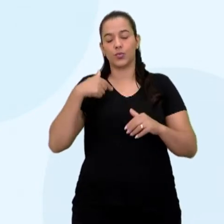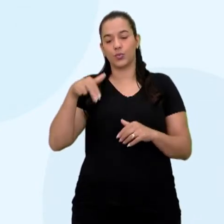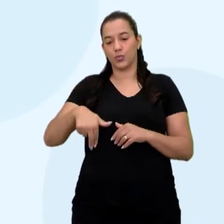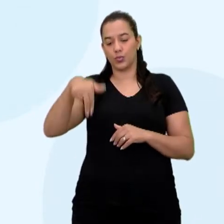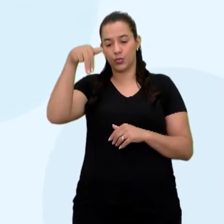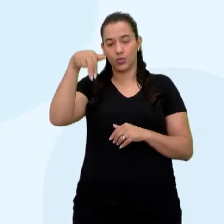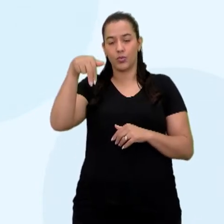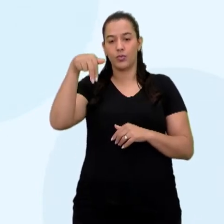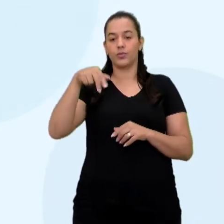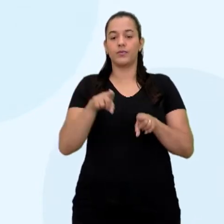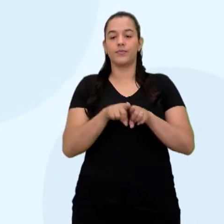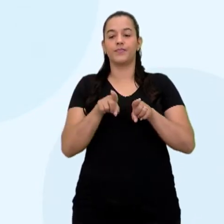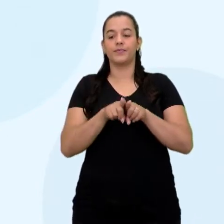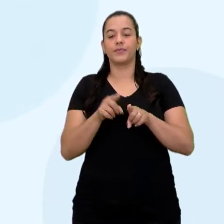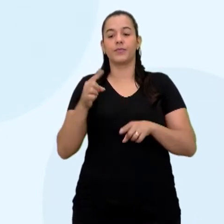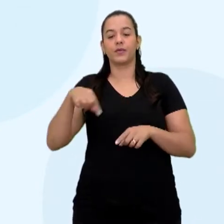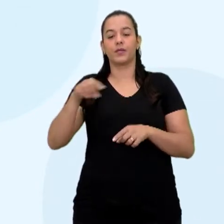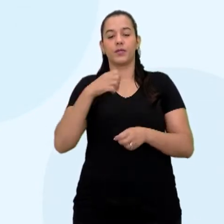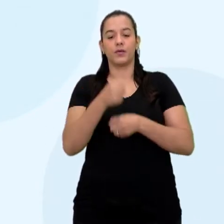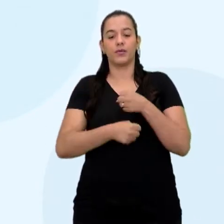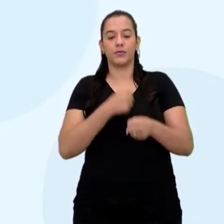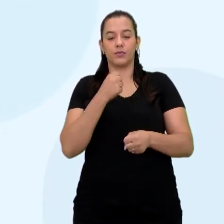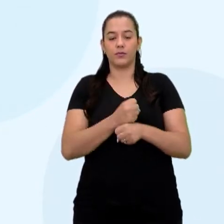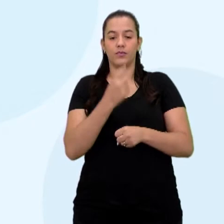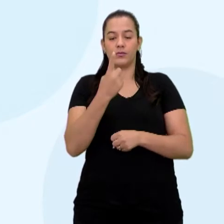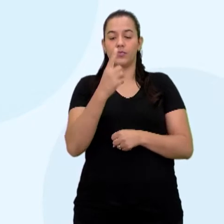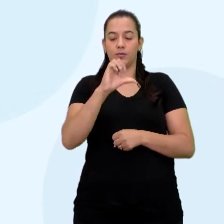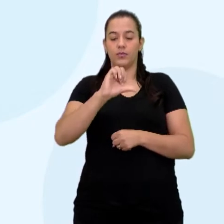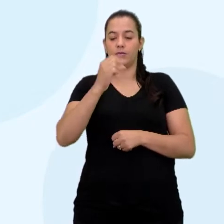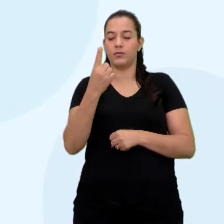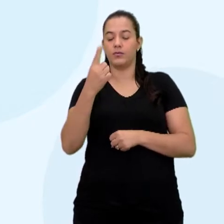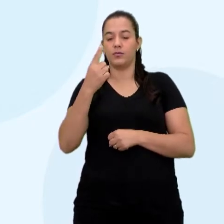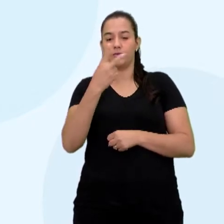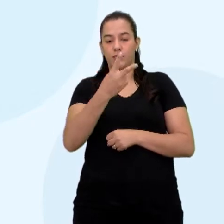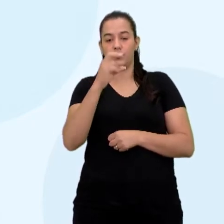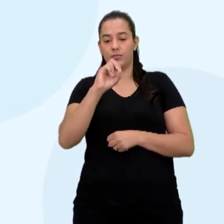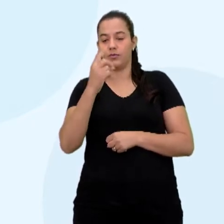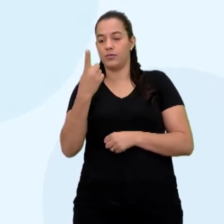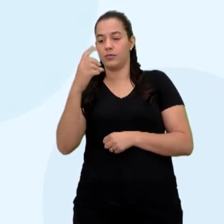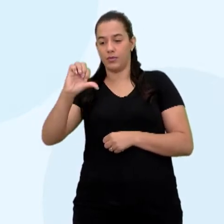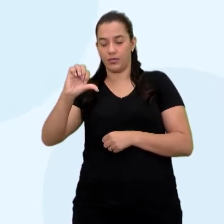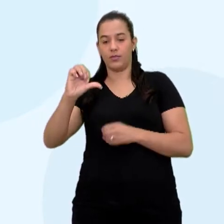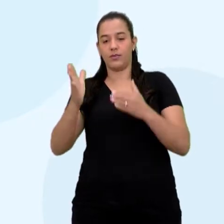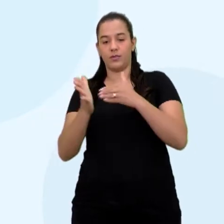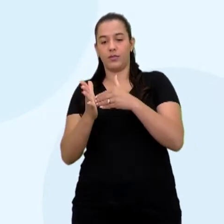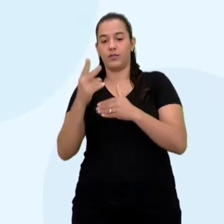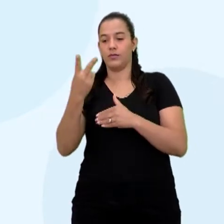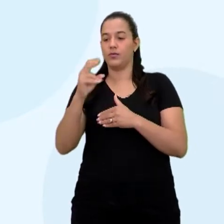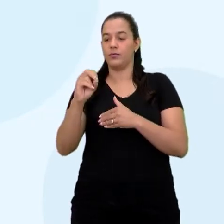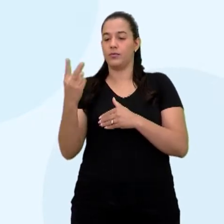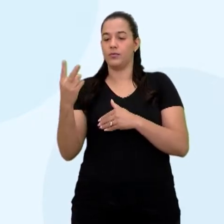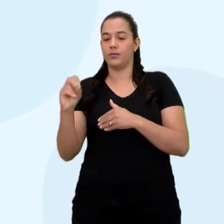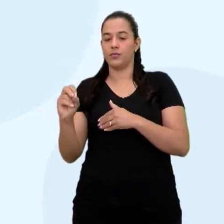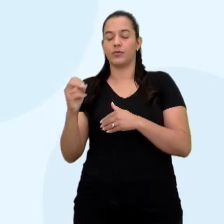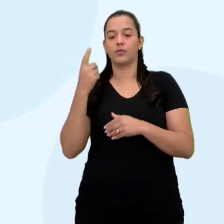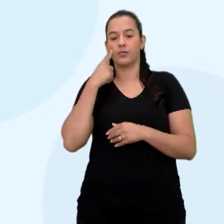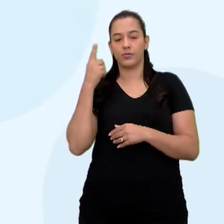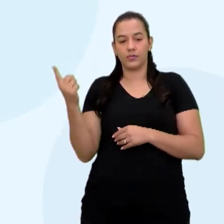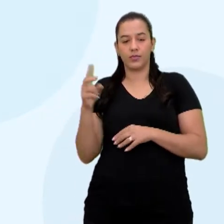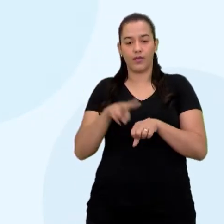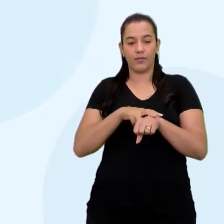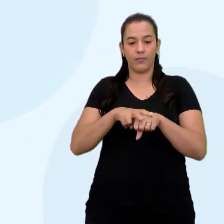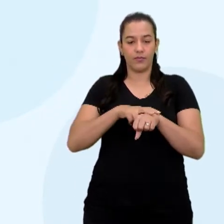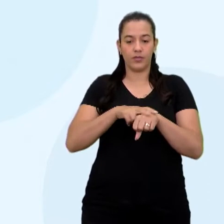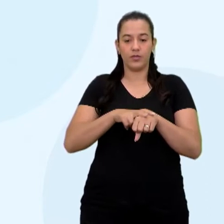Norte, nós temos aí em 2019, então é de 2019 para 2020, em verde 2019 e vermelho